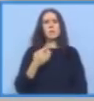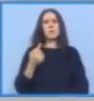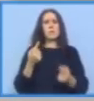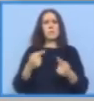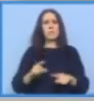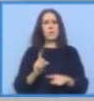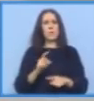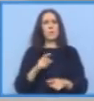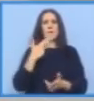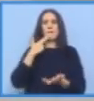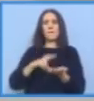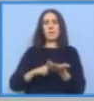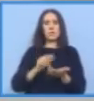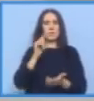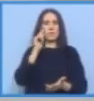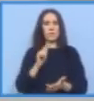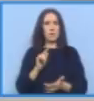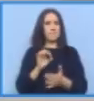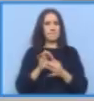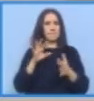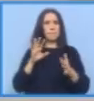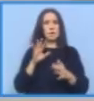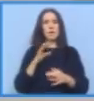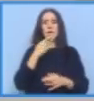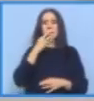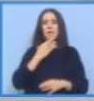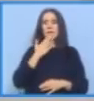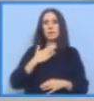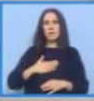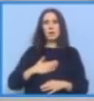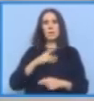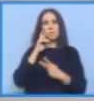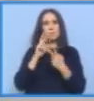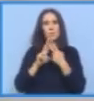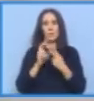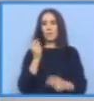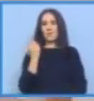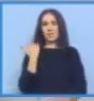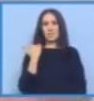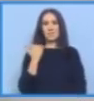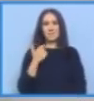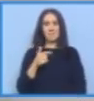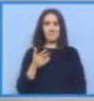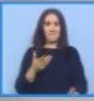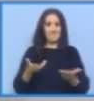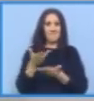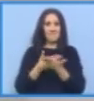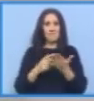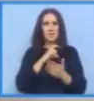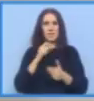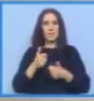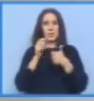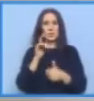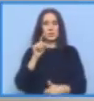simplesmente de verdades da fé, mas de um acreditar que me leva ao encontro, como ainda há pouco estávamos aqui, a Nuno estava a